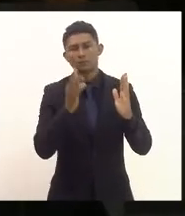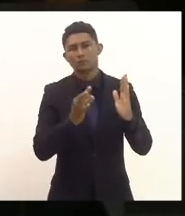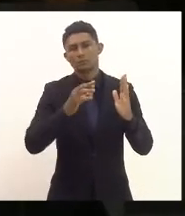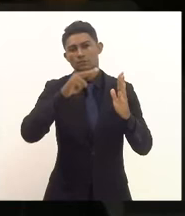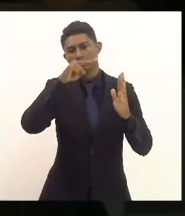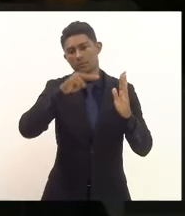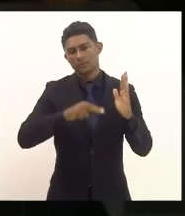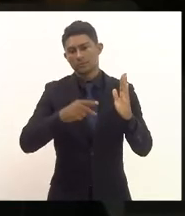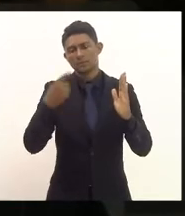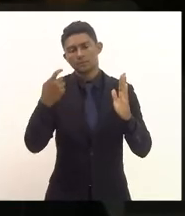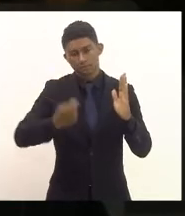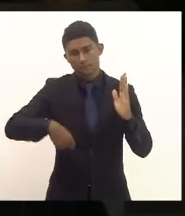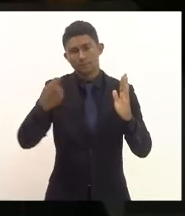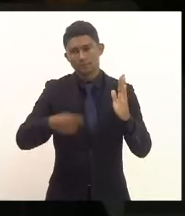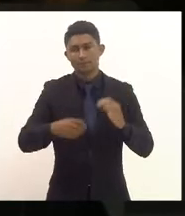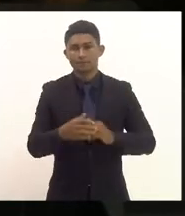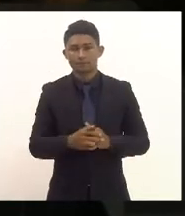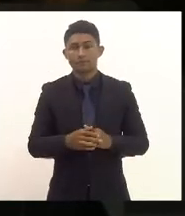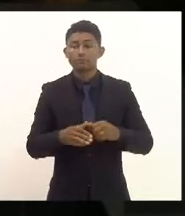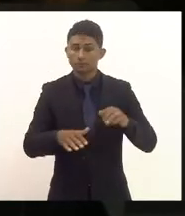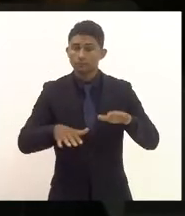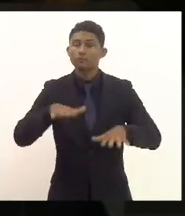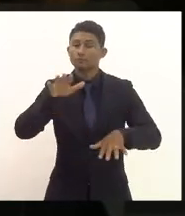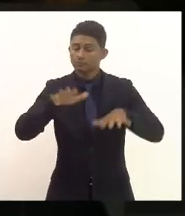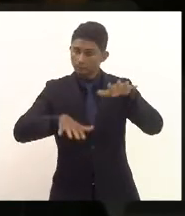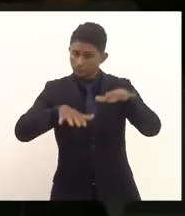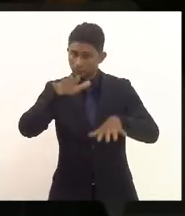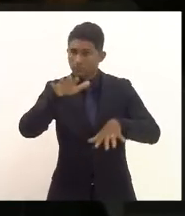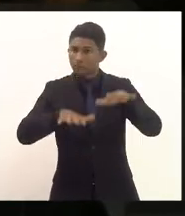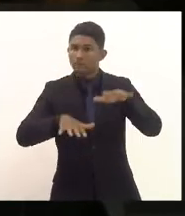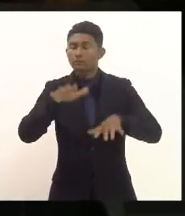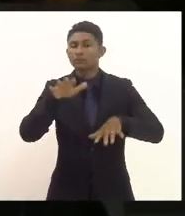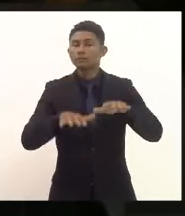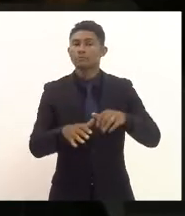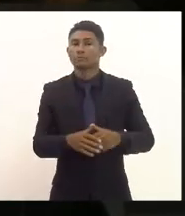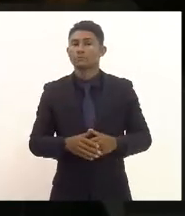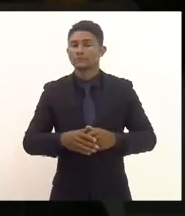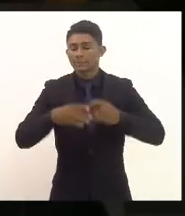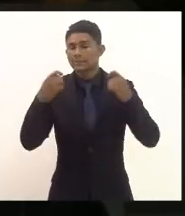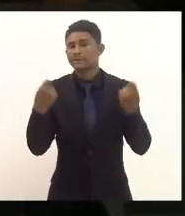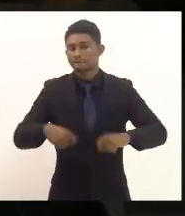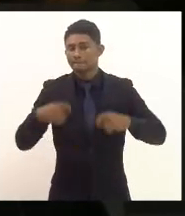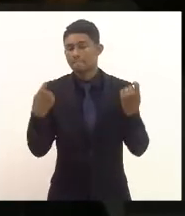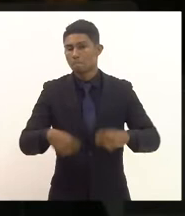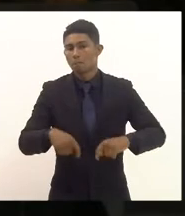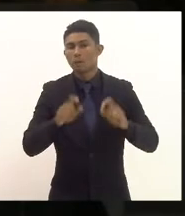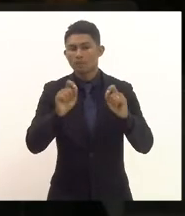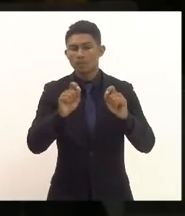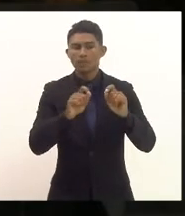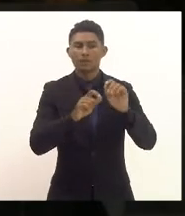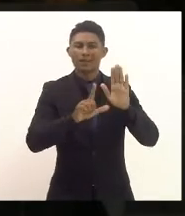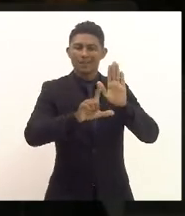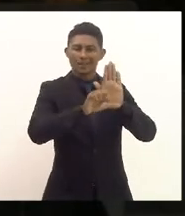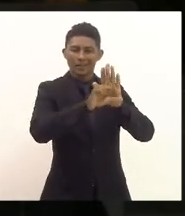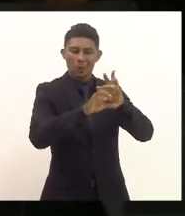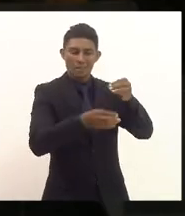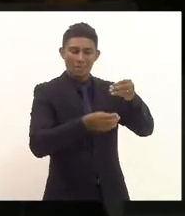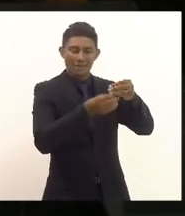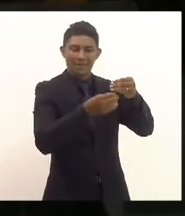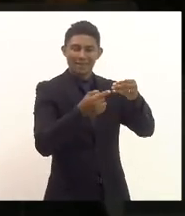bom e muitas vezes tendo que se remeter não só a lei complementar